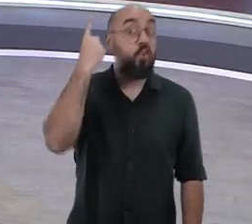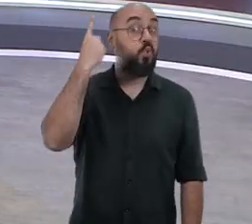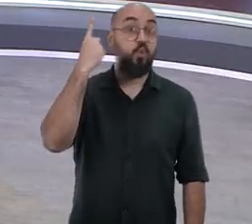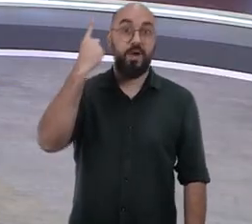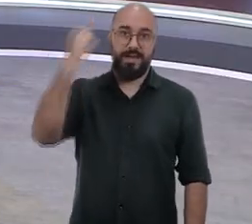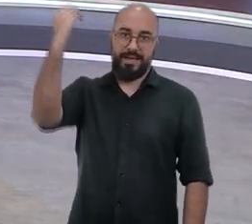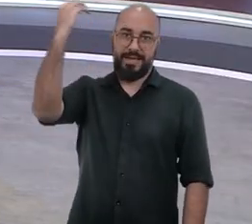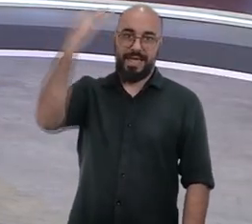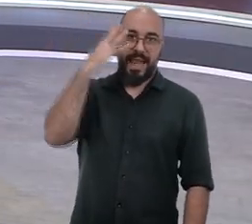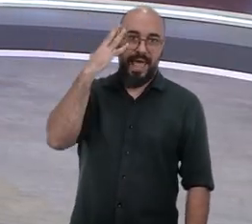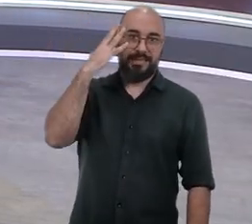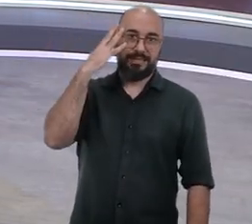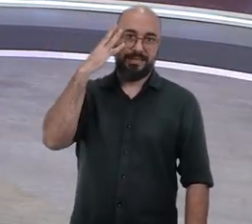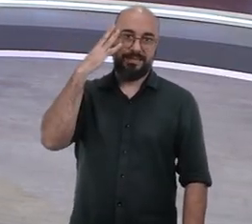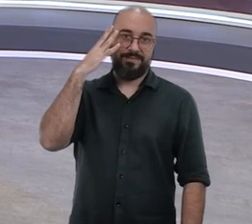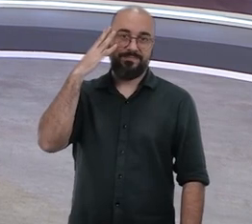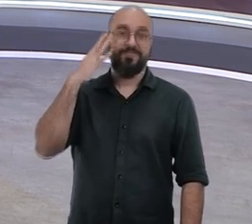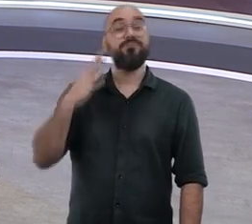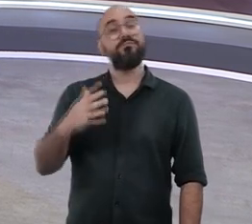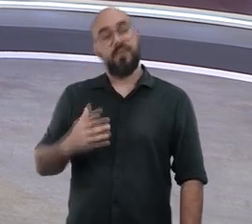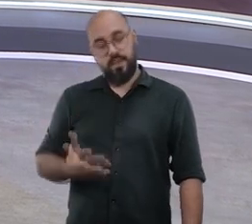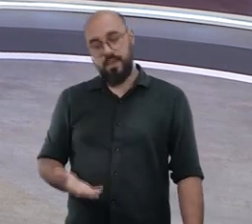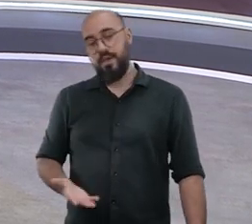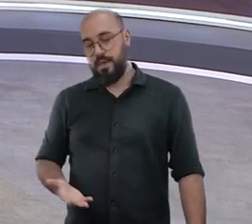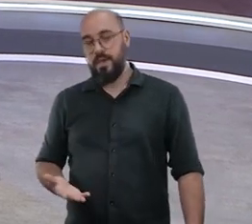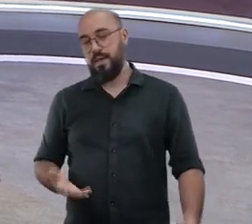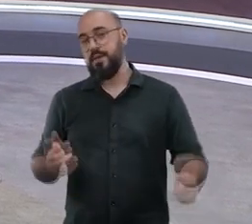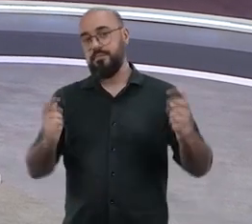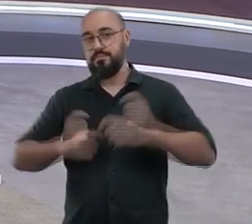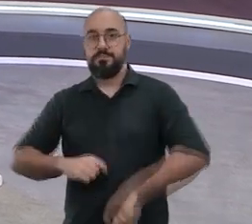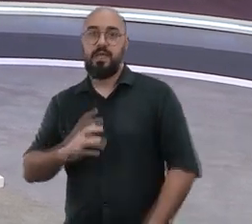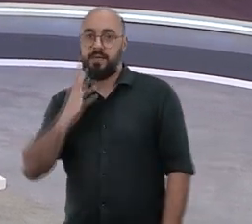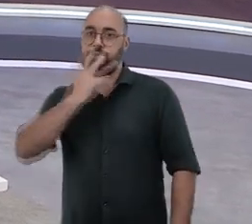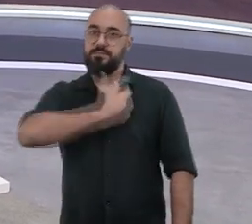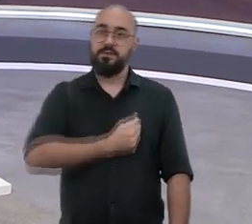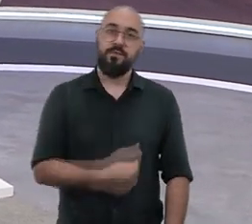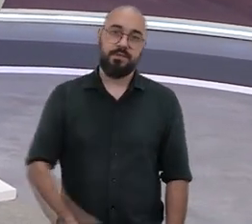Esta salvação pela graça, ela